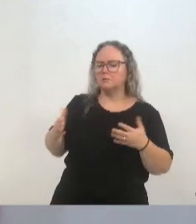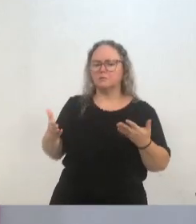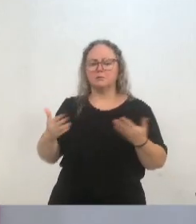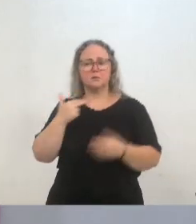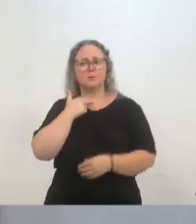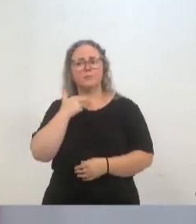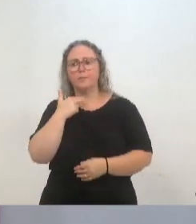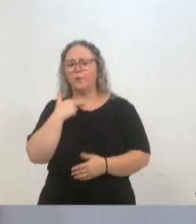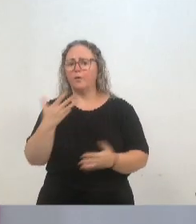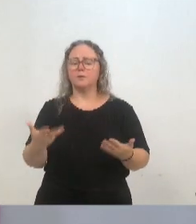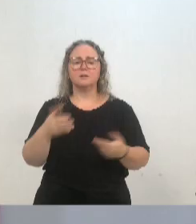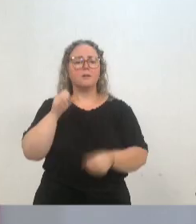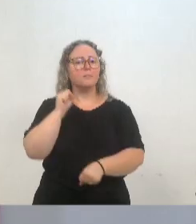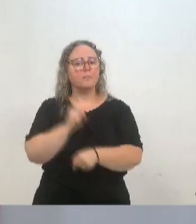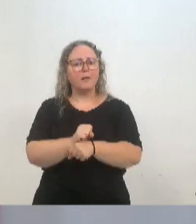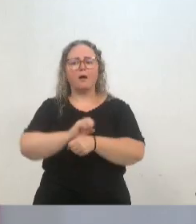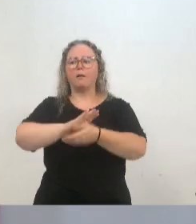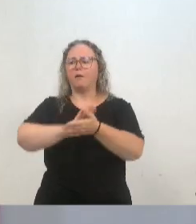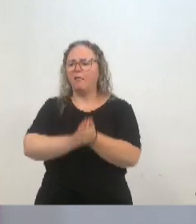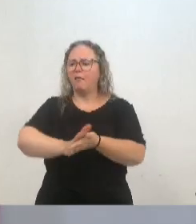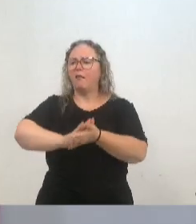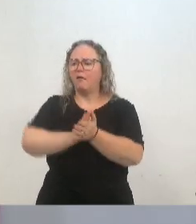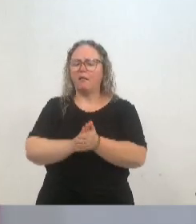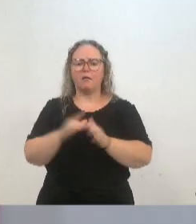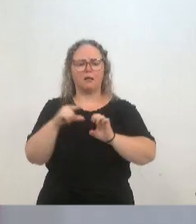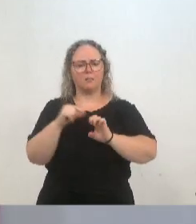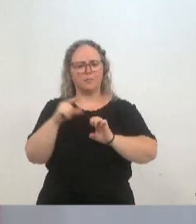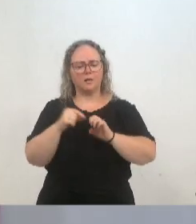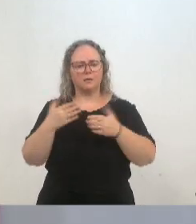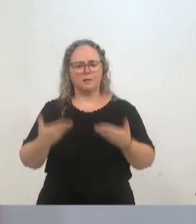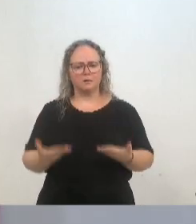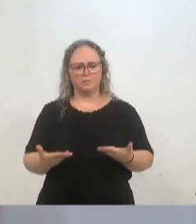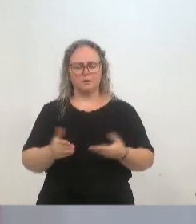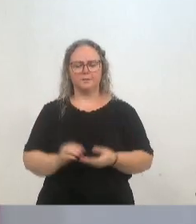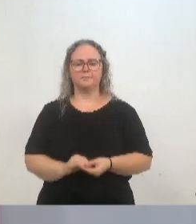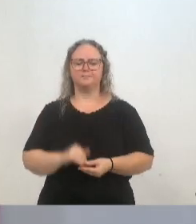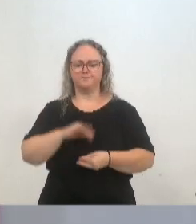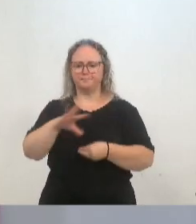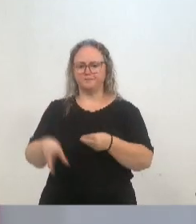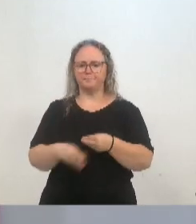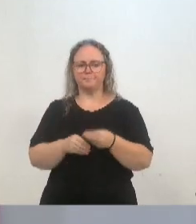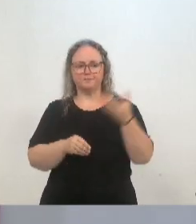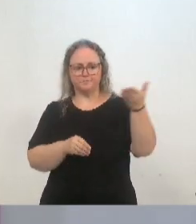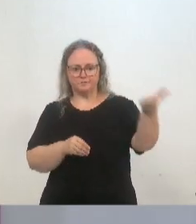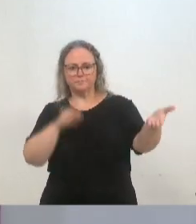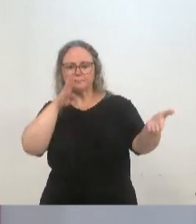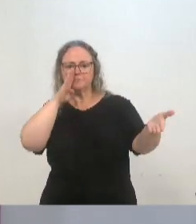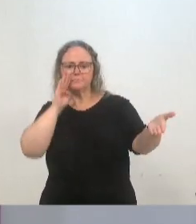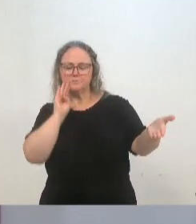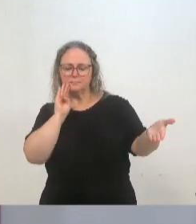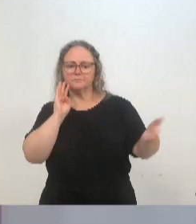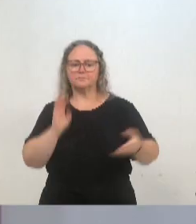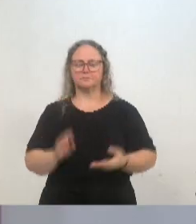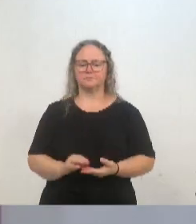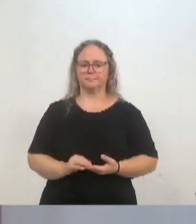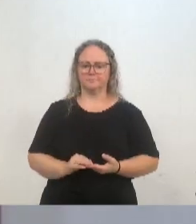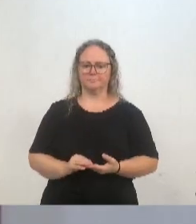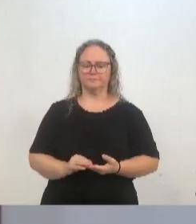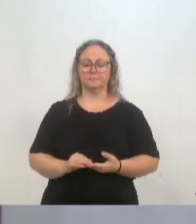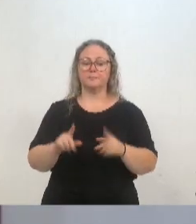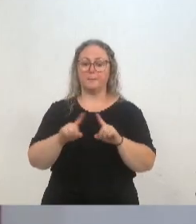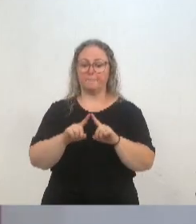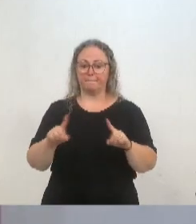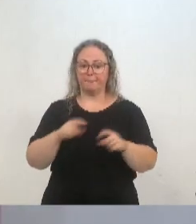nisso, parar de maltratar os nossos empreendedores. E antes de dar a parte para o vereador Brunin, eu quero dizer que a Lei de Impacto de Vizinhança, em